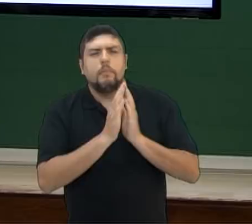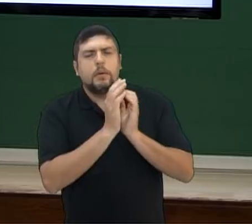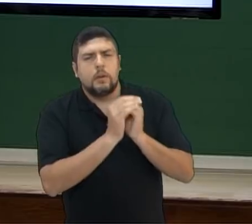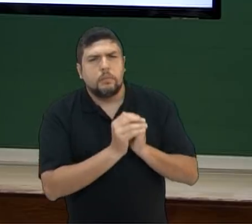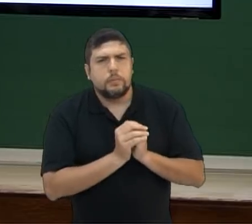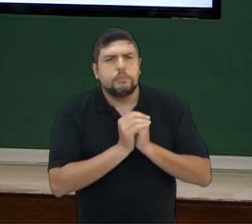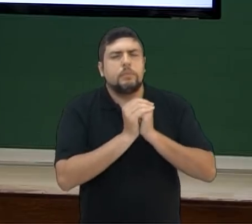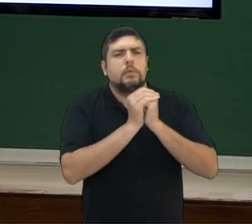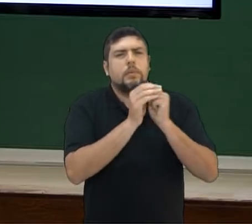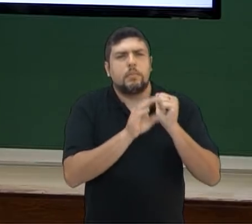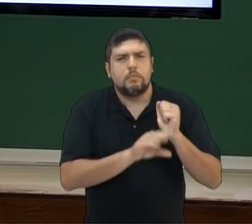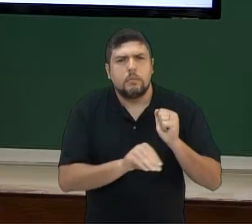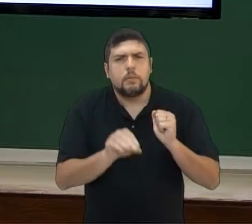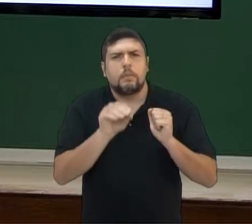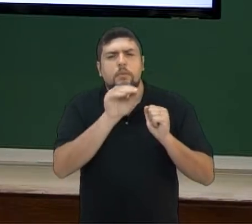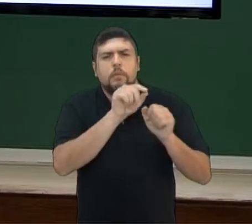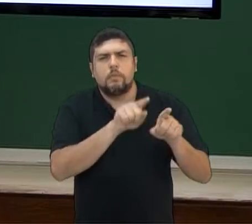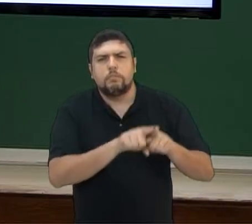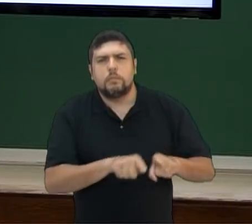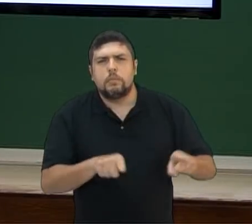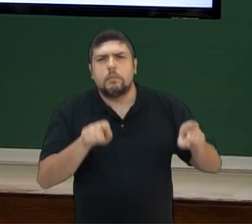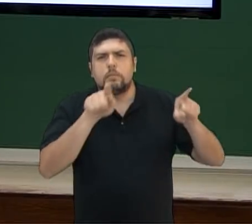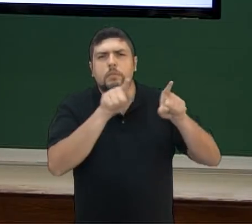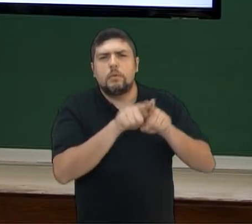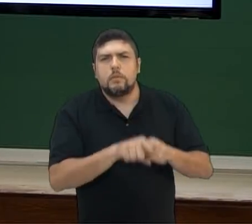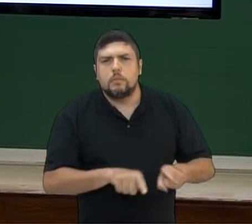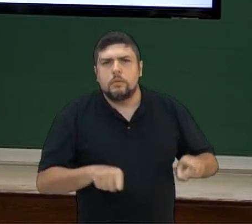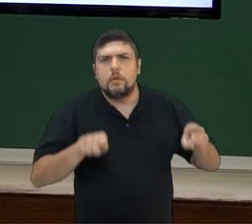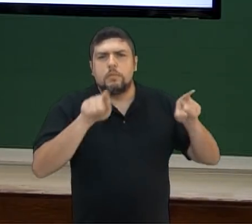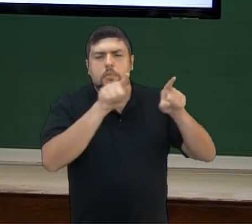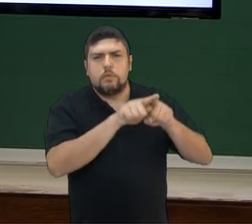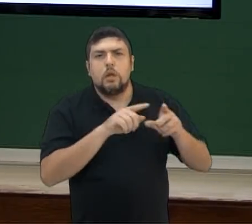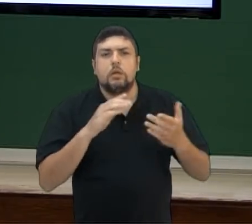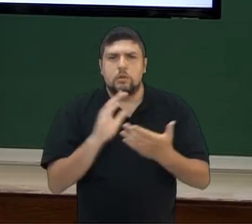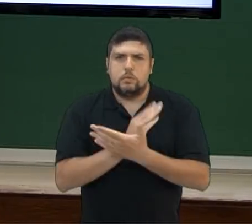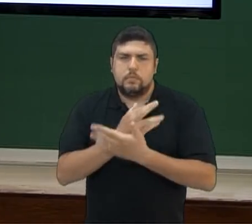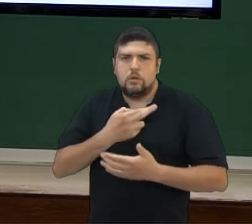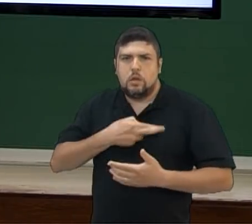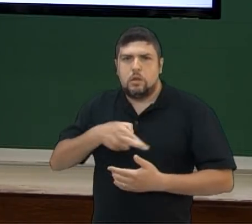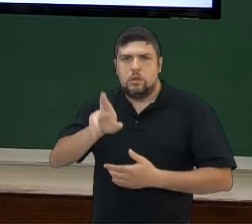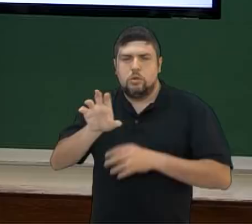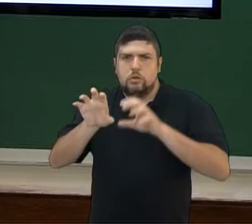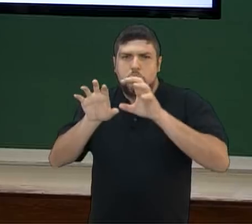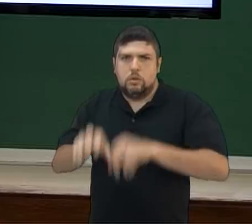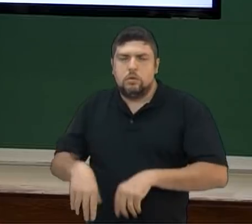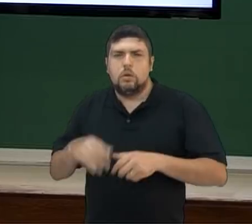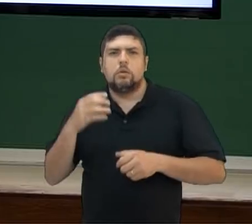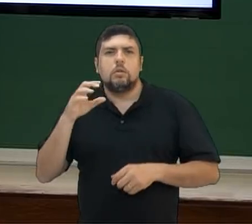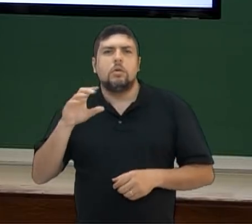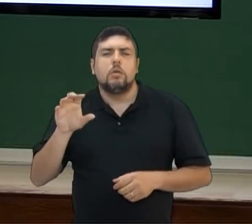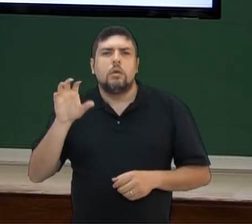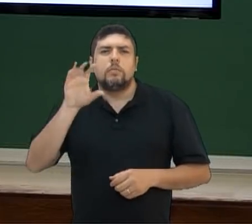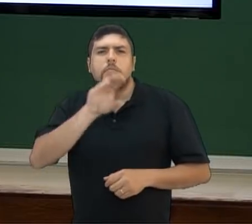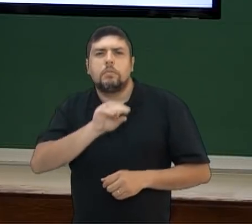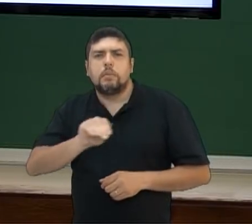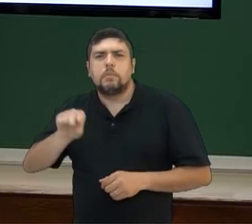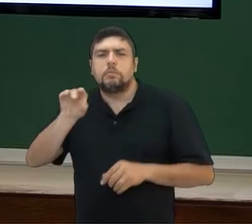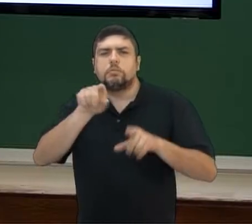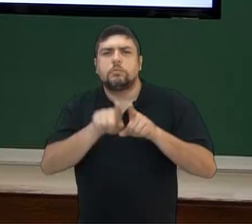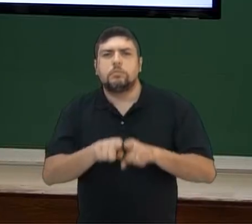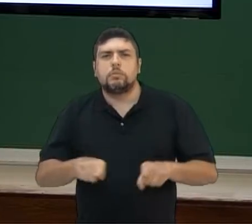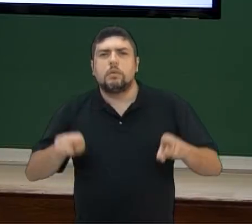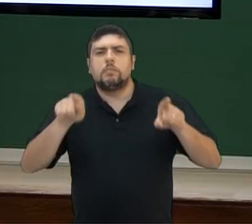de Nossa Senhora, Ave Maria, enfim, em várias religiões existe essa vocalização de sons que levam ao